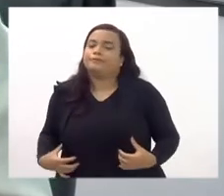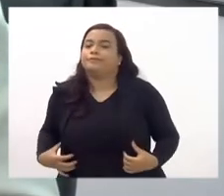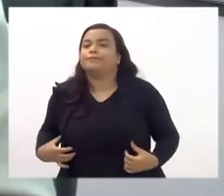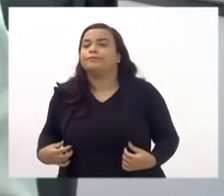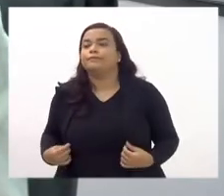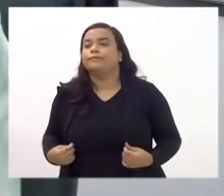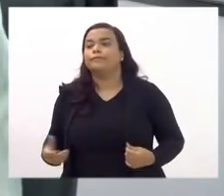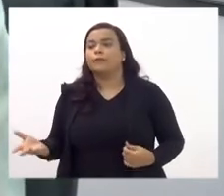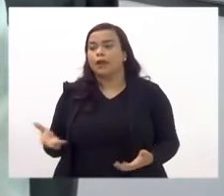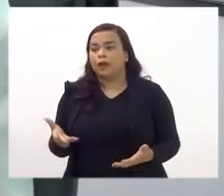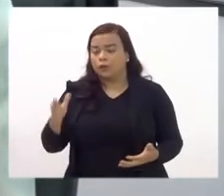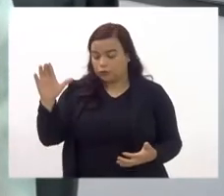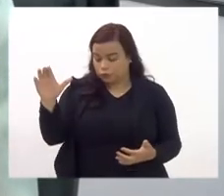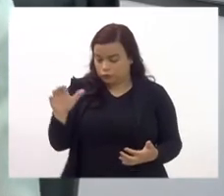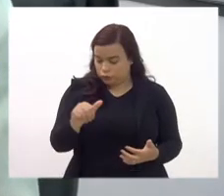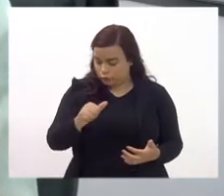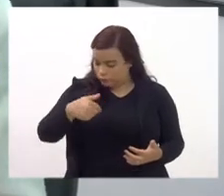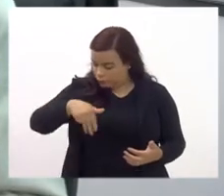palavra agora,